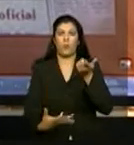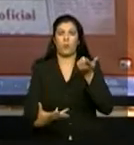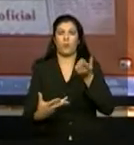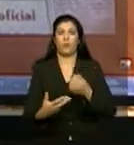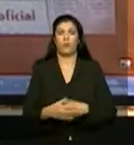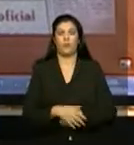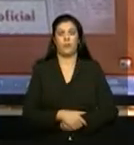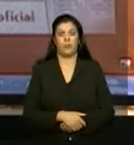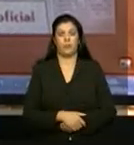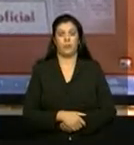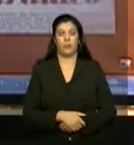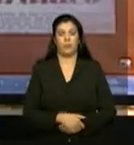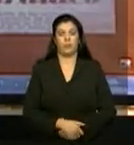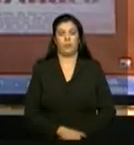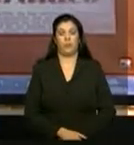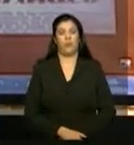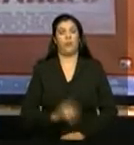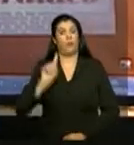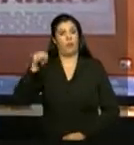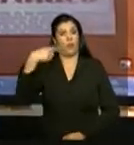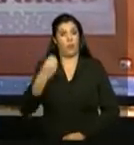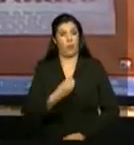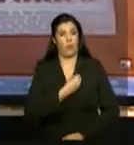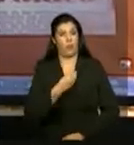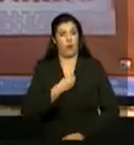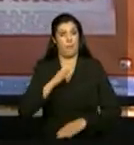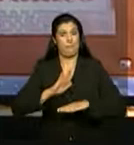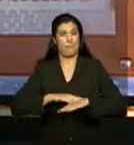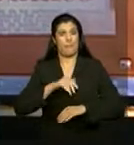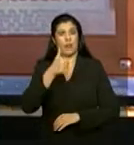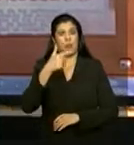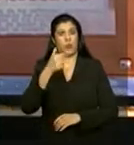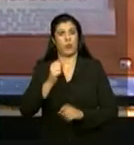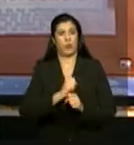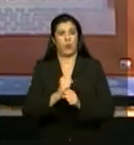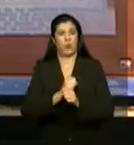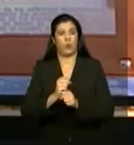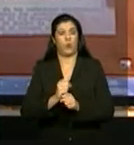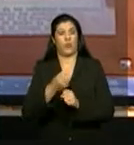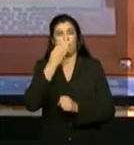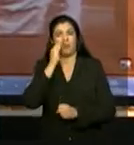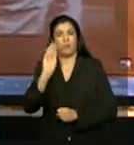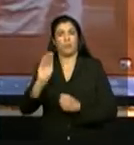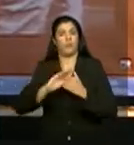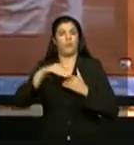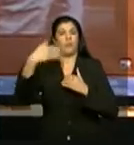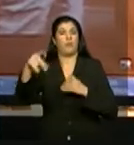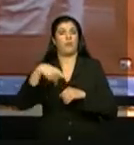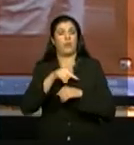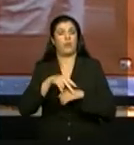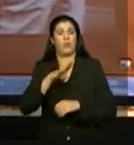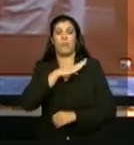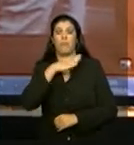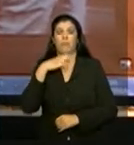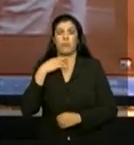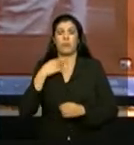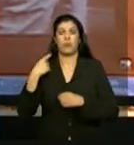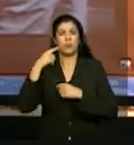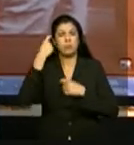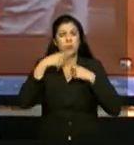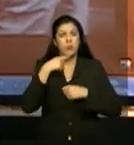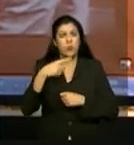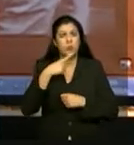após viver mais de 12 anos no exílio jango morre em circunstâncias controversas em 6 de dezembro de